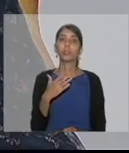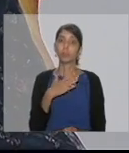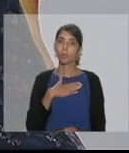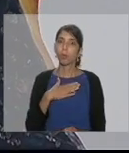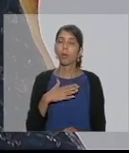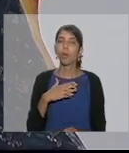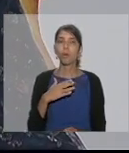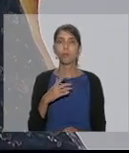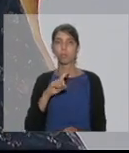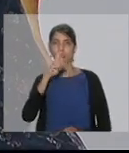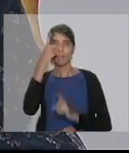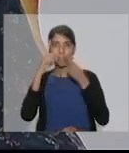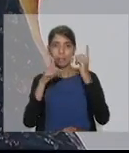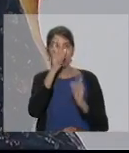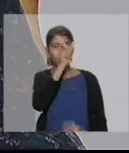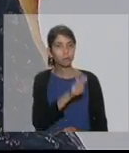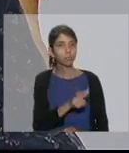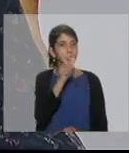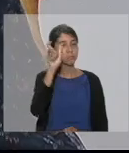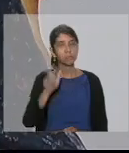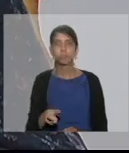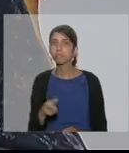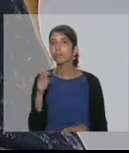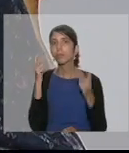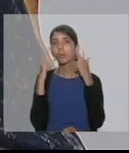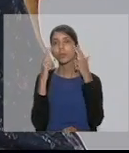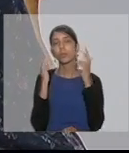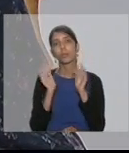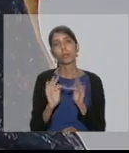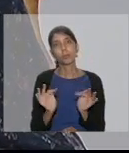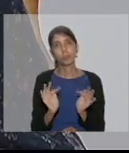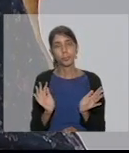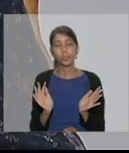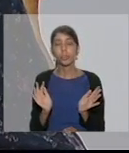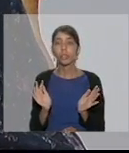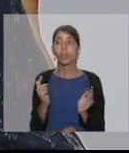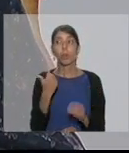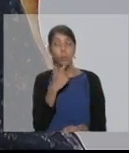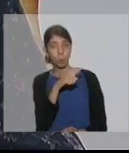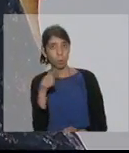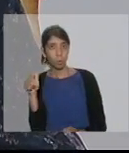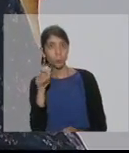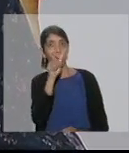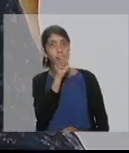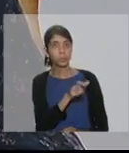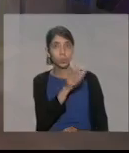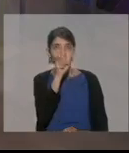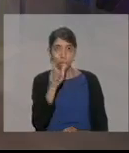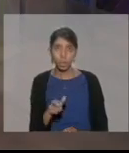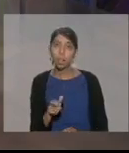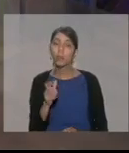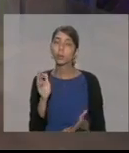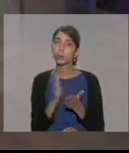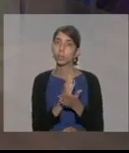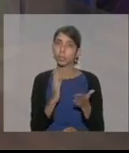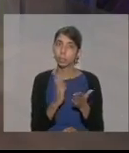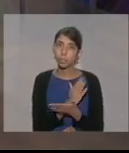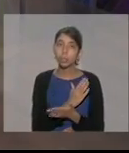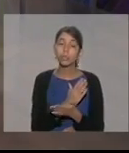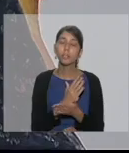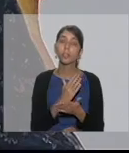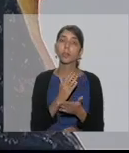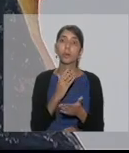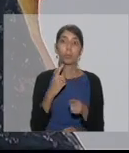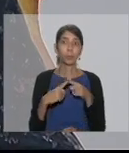criar protagonistas muito comuns. Aí, os outros personagens do livro... Que é um barato. Exatamente,